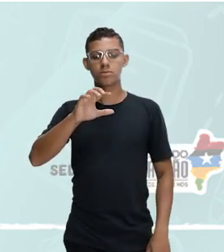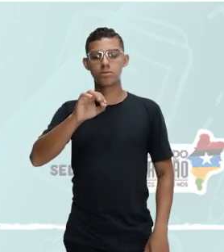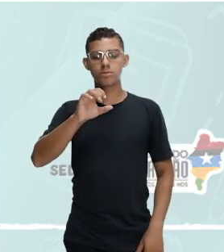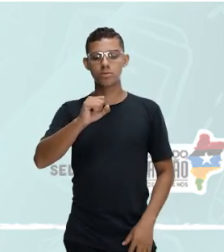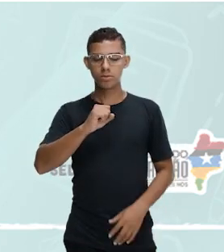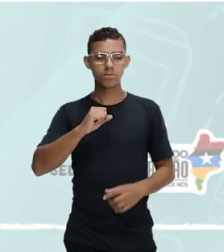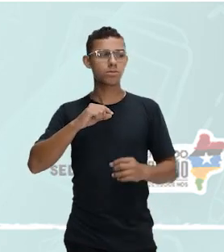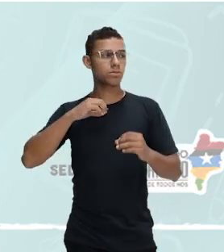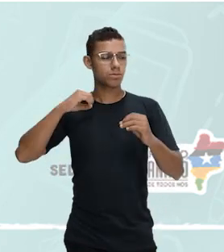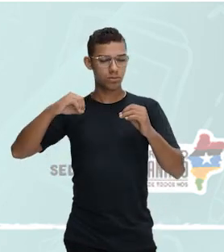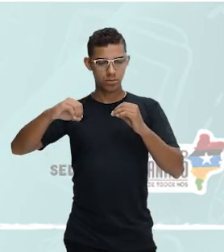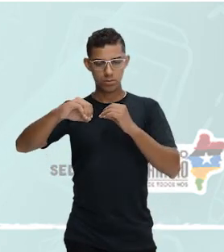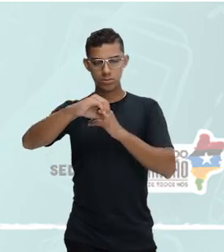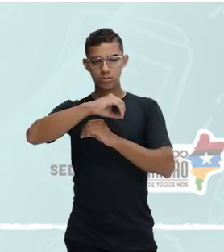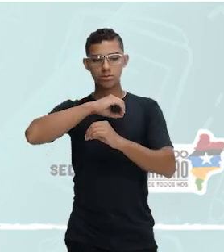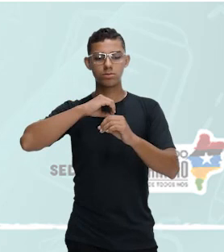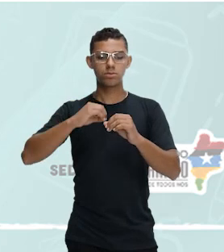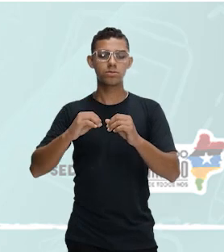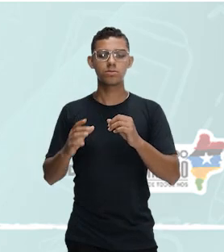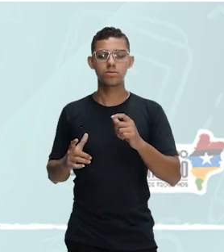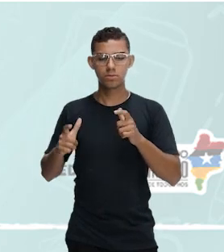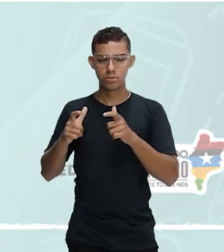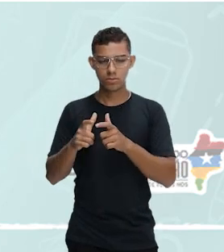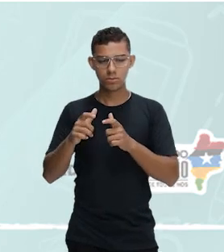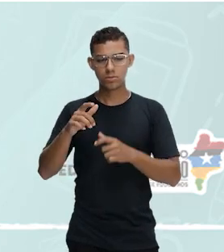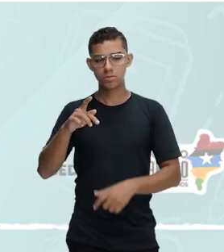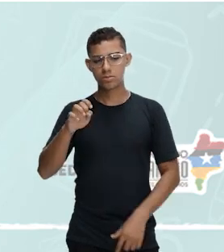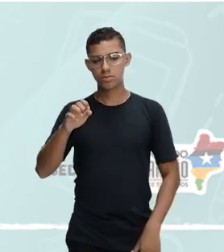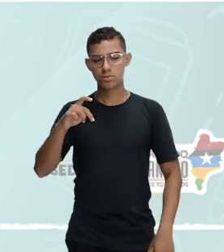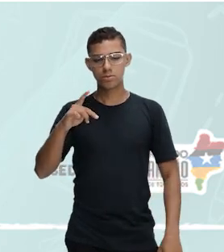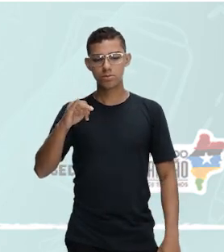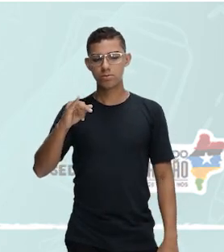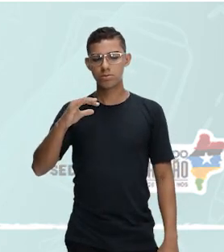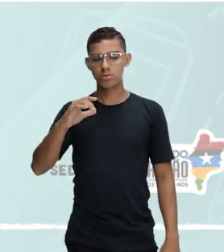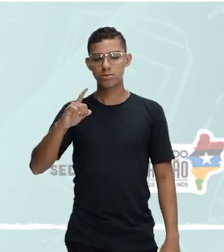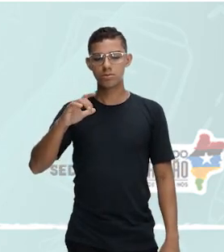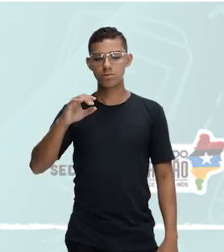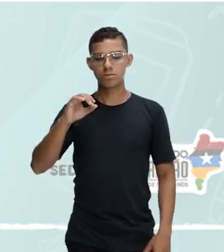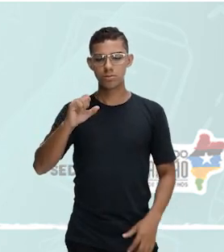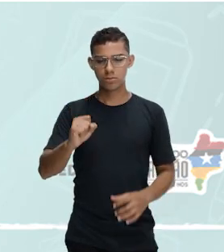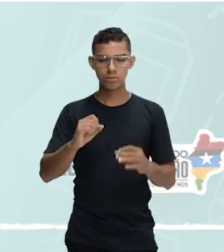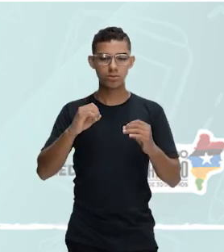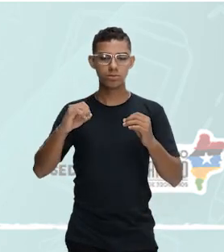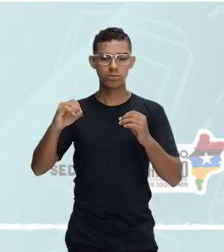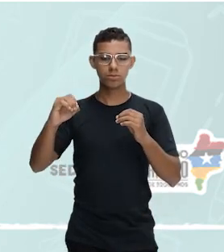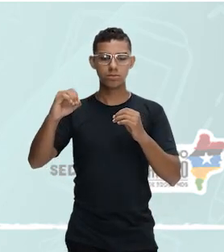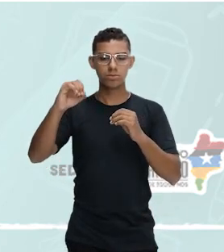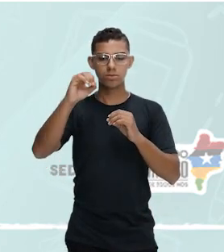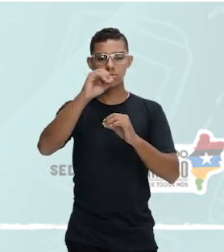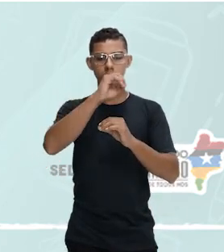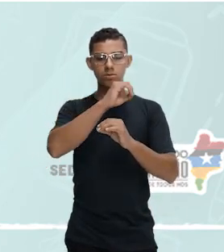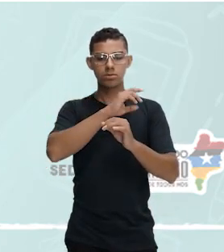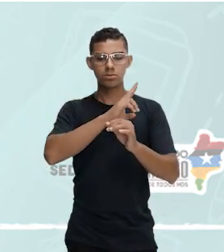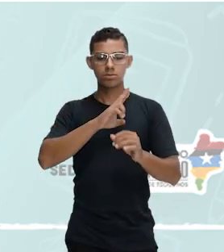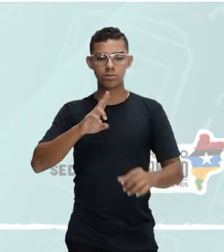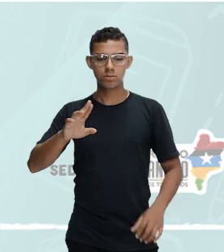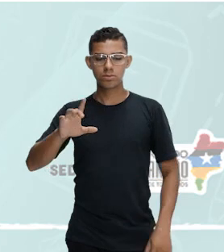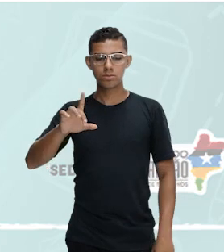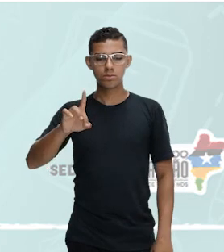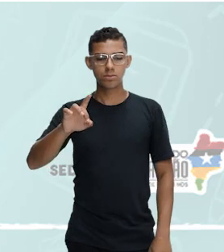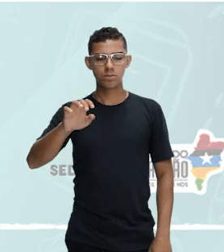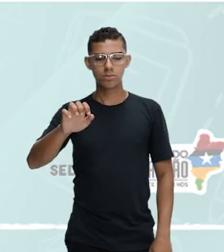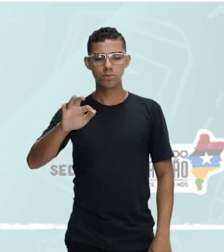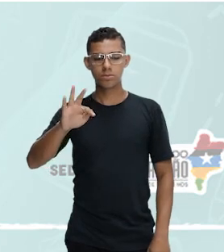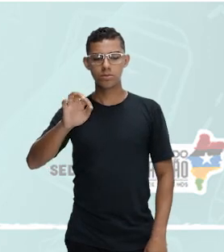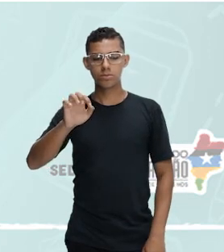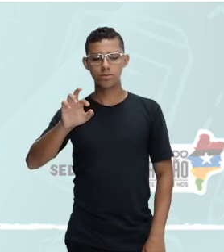move ao longo de um pequeno ciclo chamado epiciclo, cujo centro se move em um círculo maior chamado de deferente. Tá, ok? Então